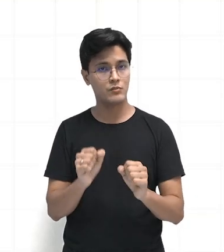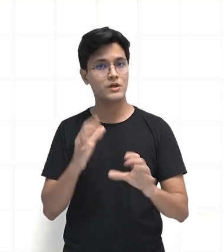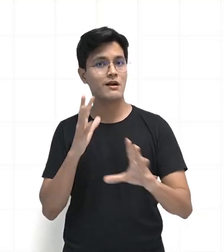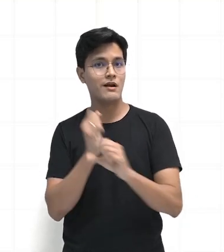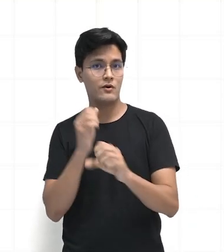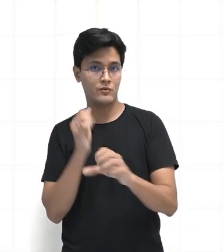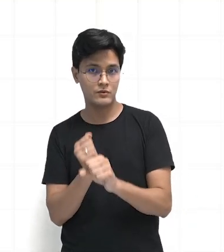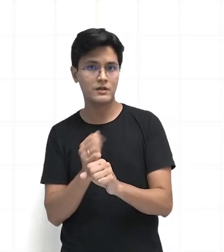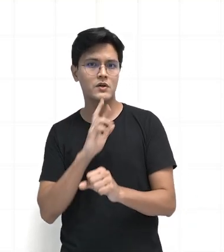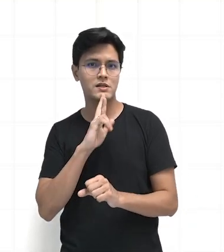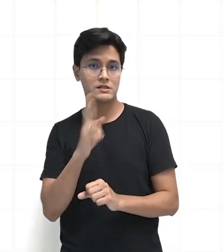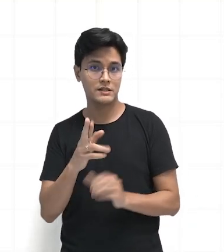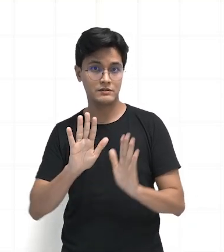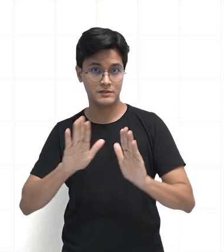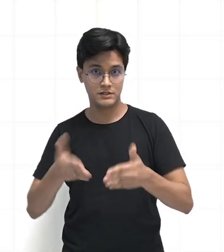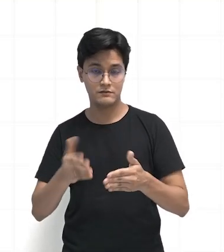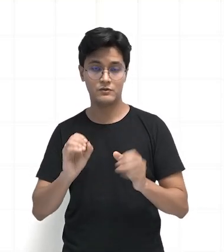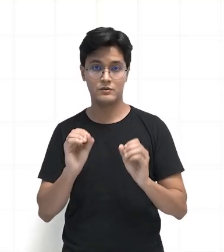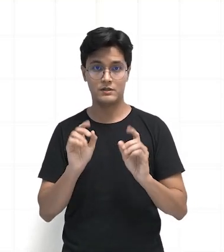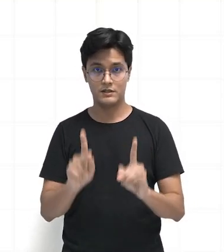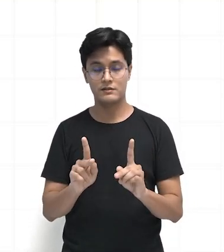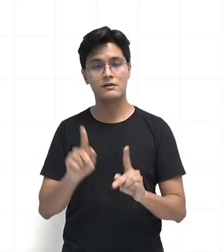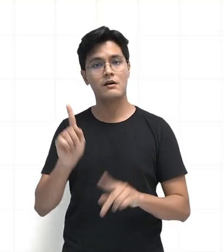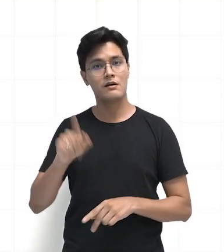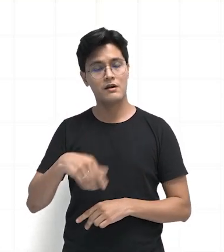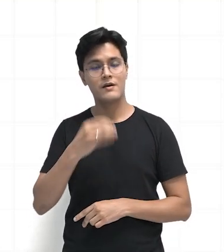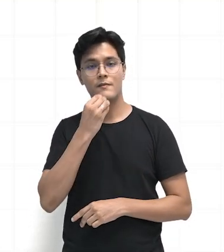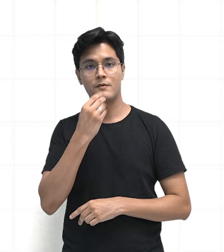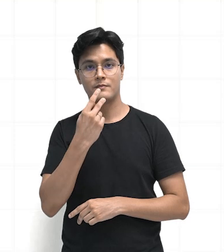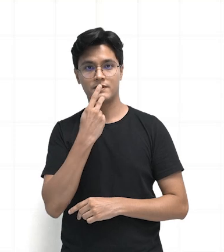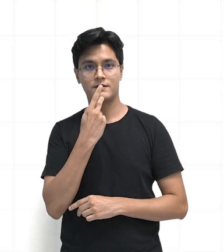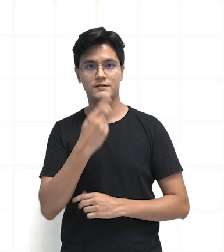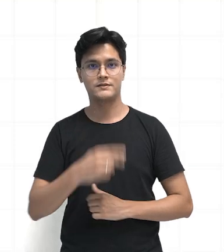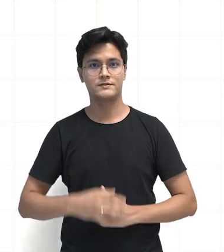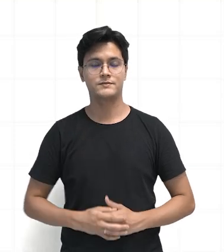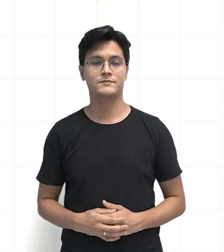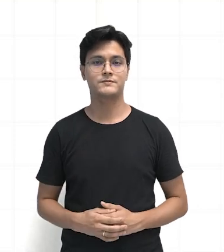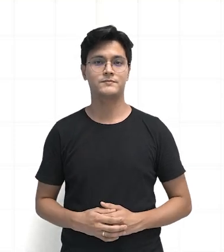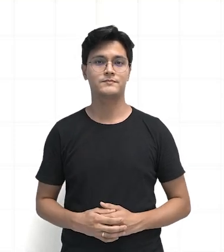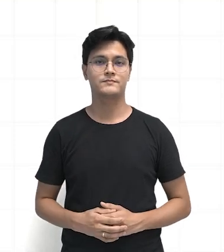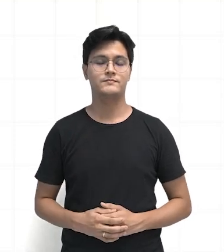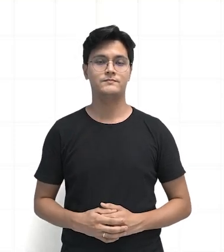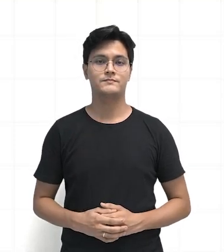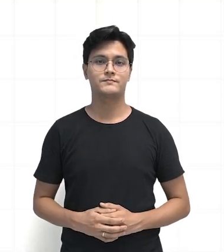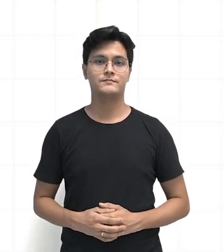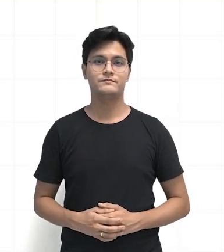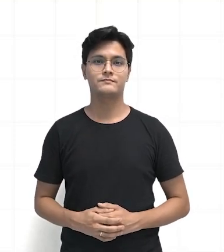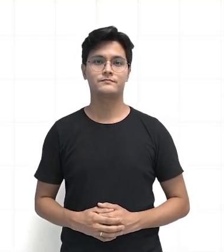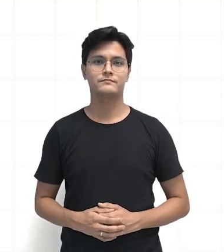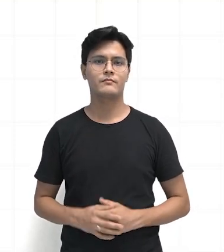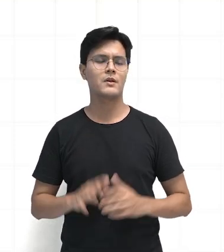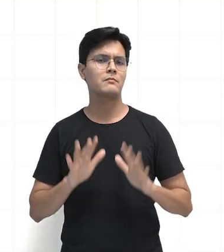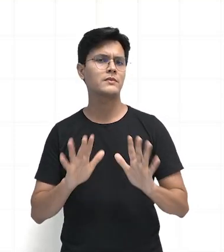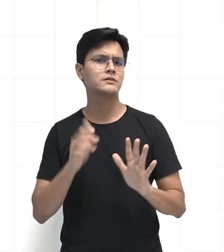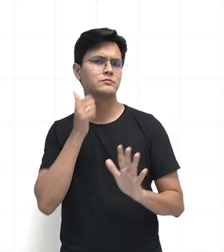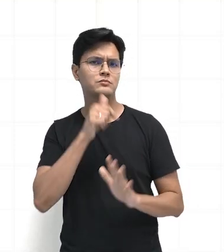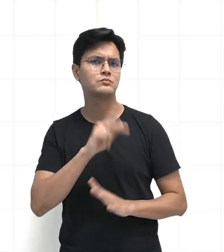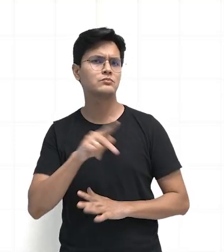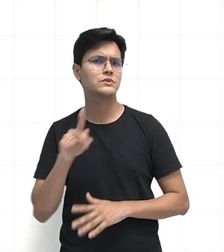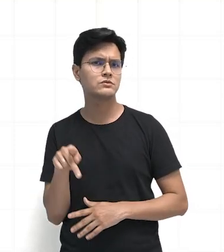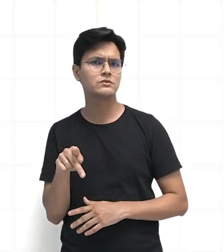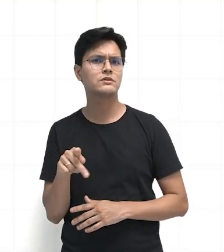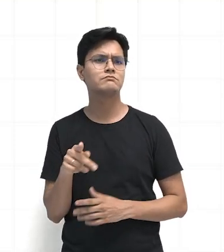certo resultado, tá ok? Isso é a probabilidade. Professora, a senhora está falando aqui de